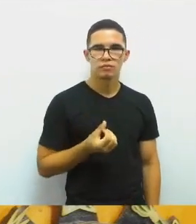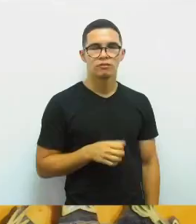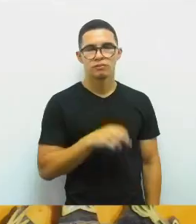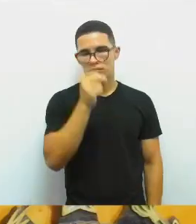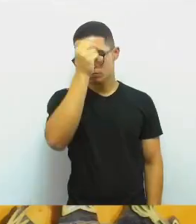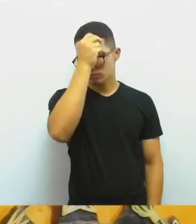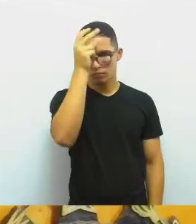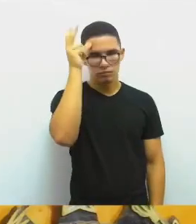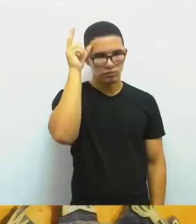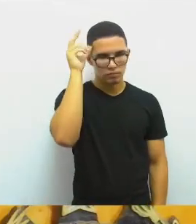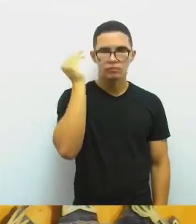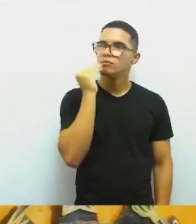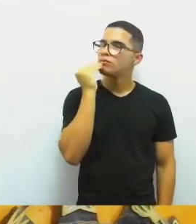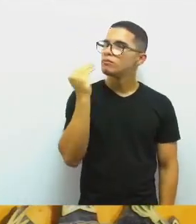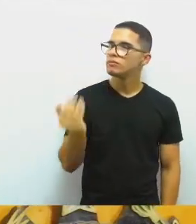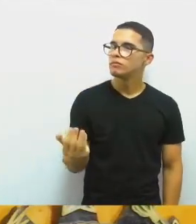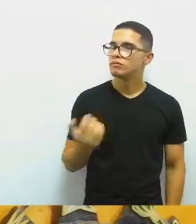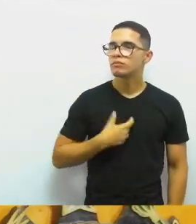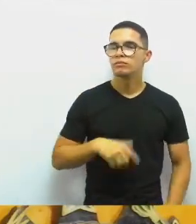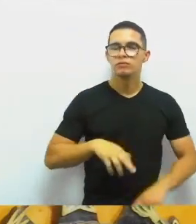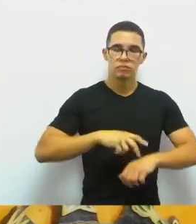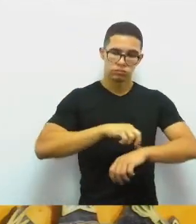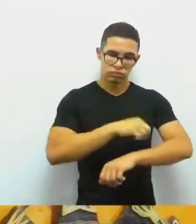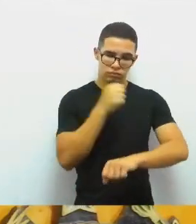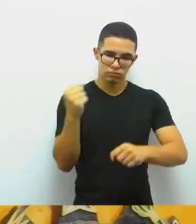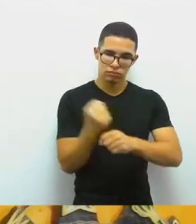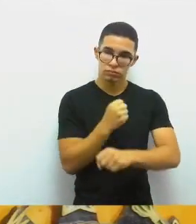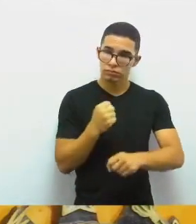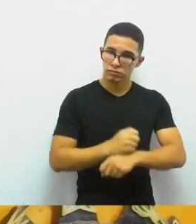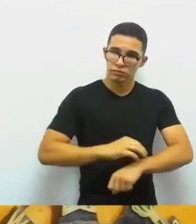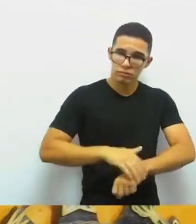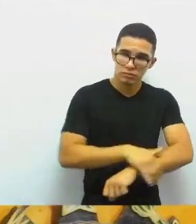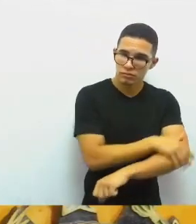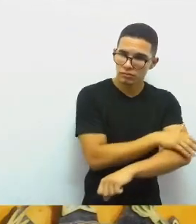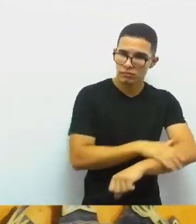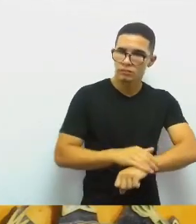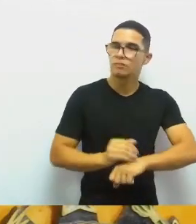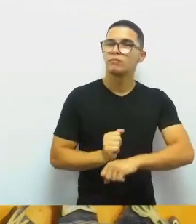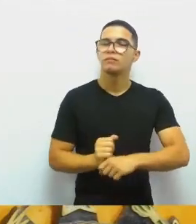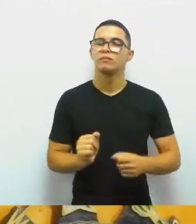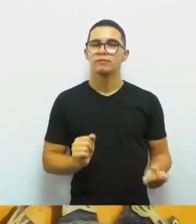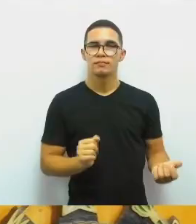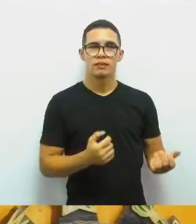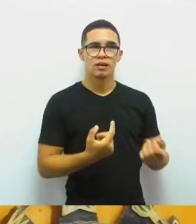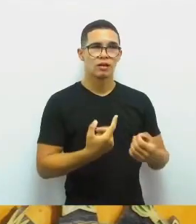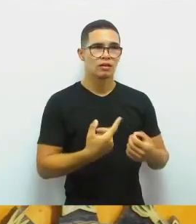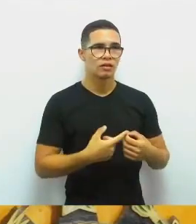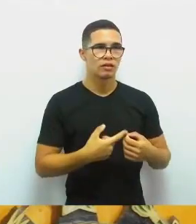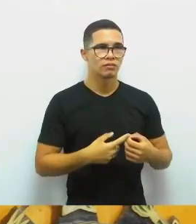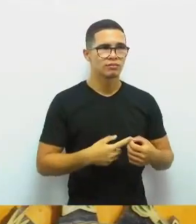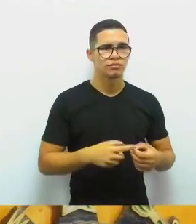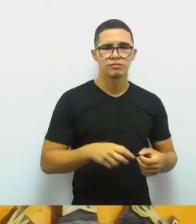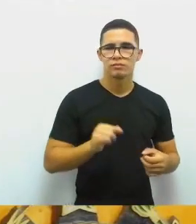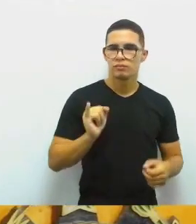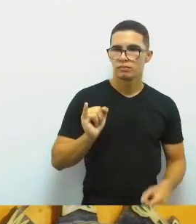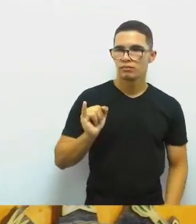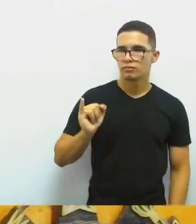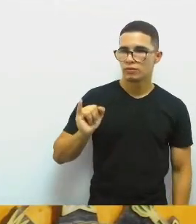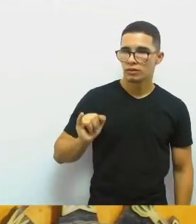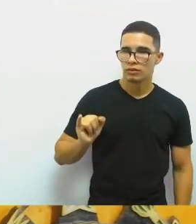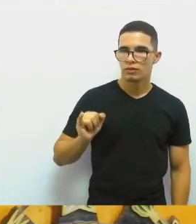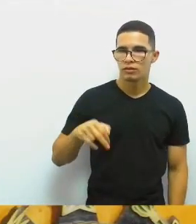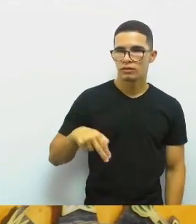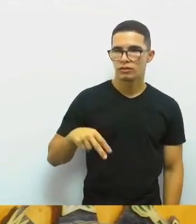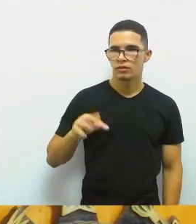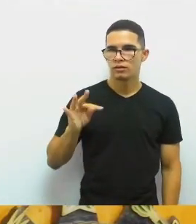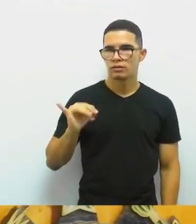construção de uma calçada em ambos os lados de toda a extensão da Travessa Santa Cecília, na região da Itinga, com